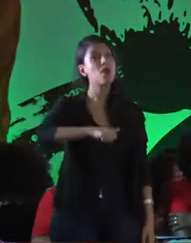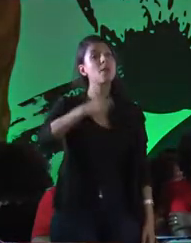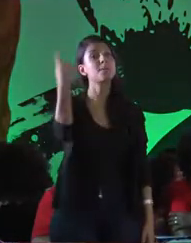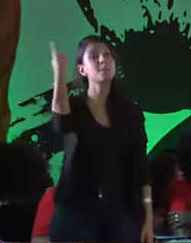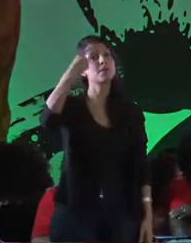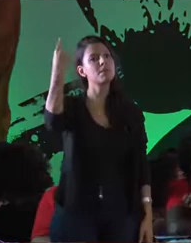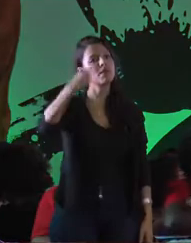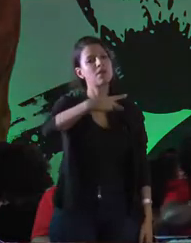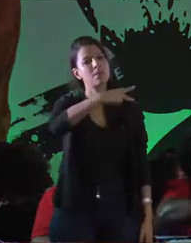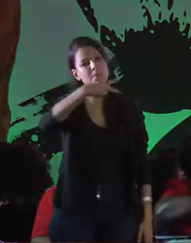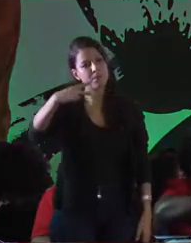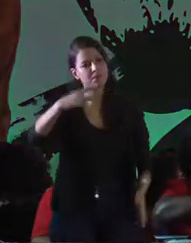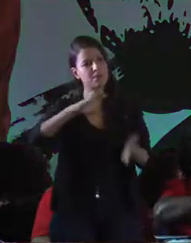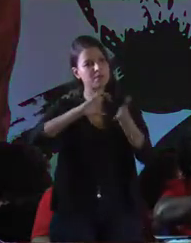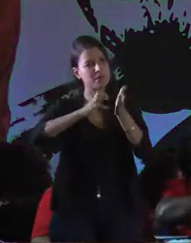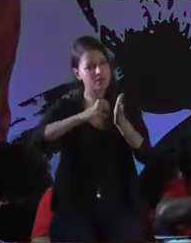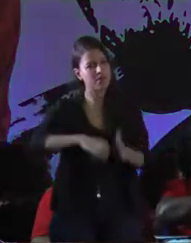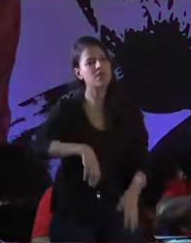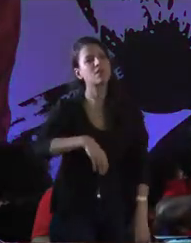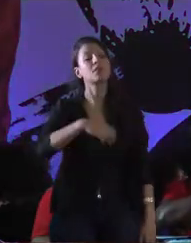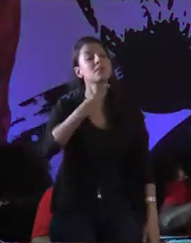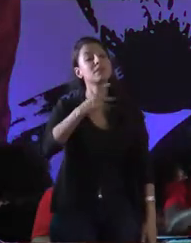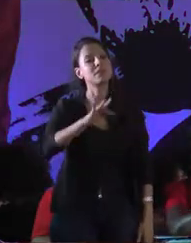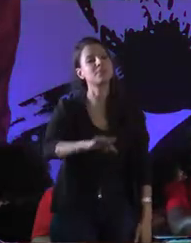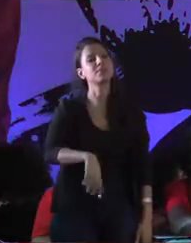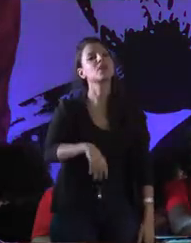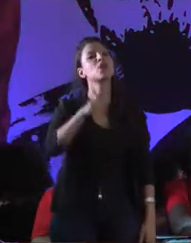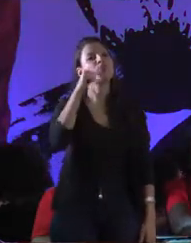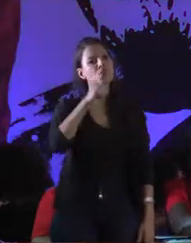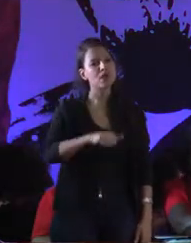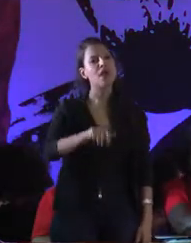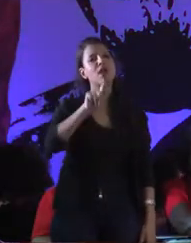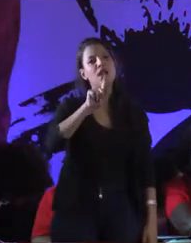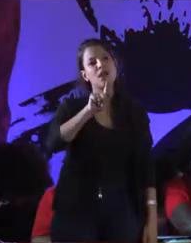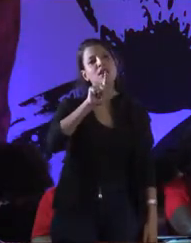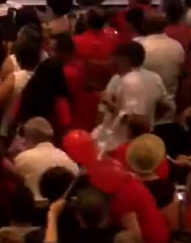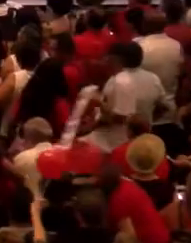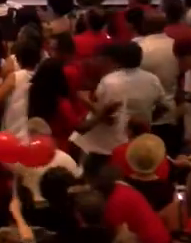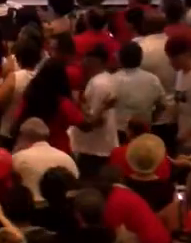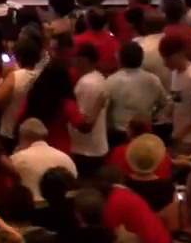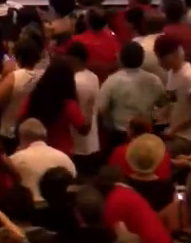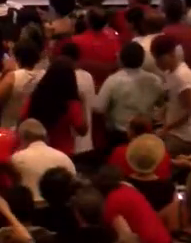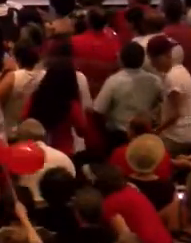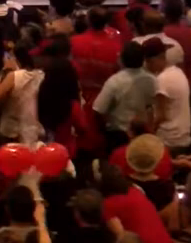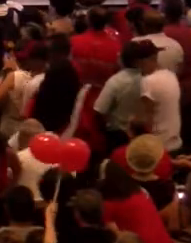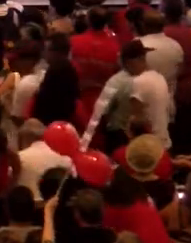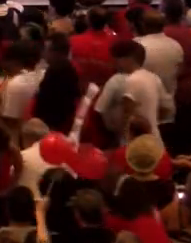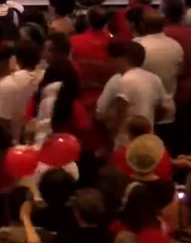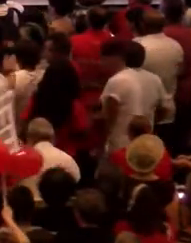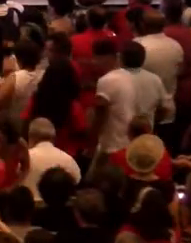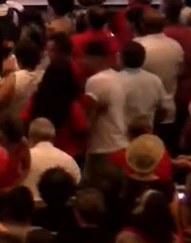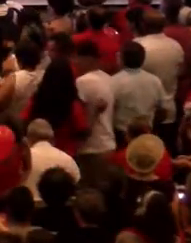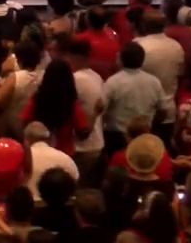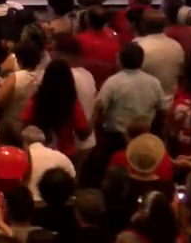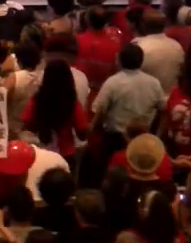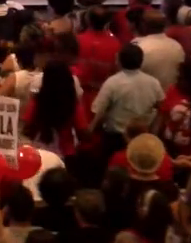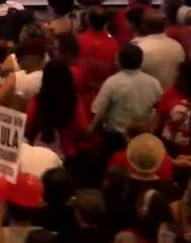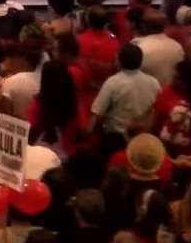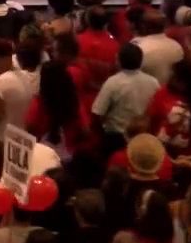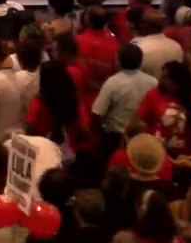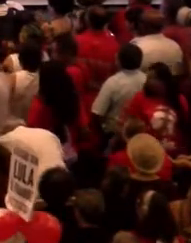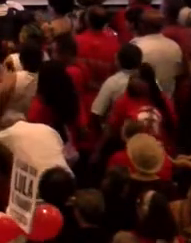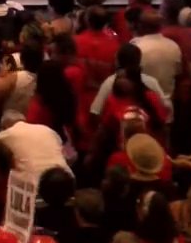do PT, a nossa senadora, presidenta, enfim, Gleisi Hoffmann. Minha saudação